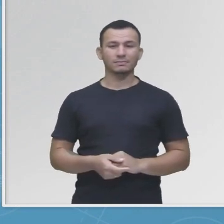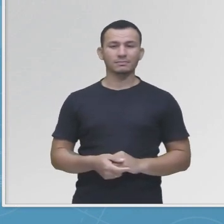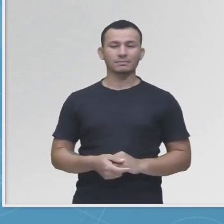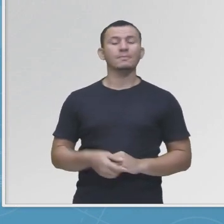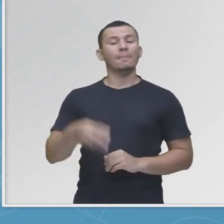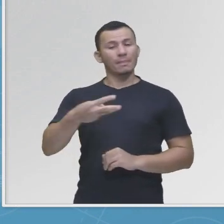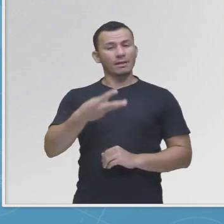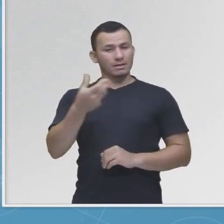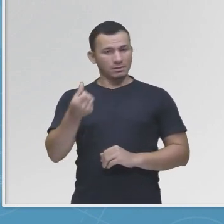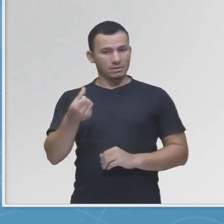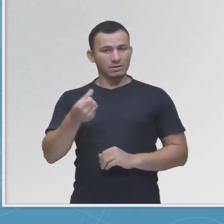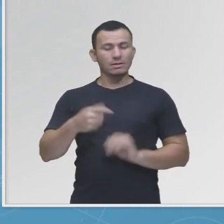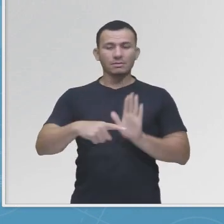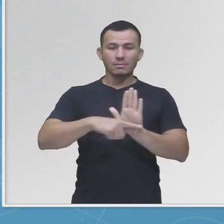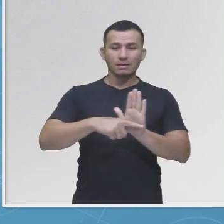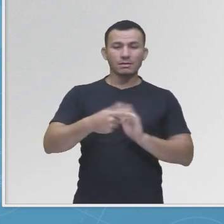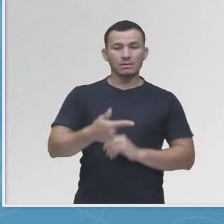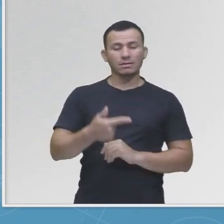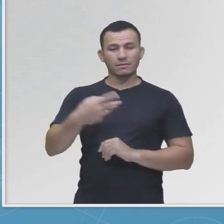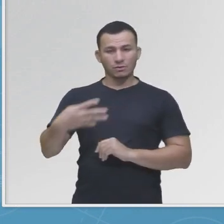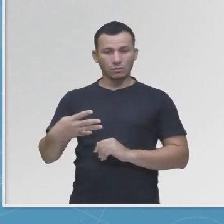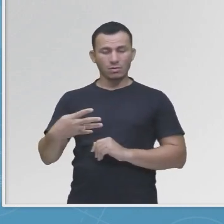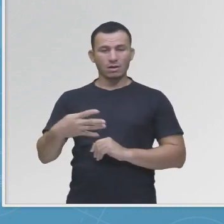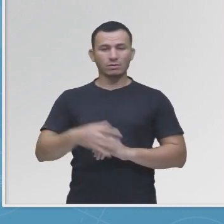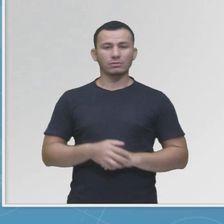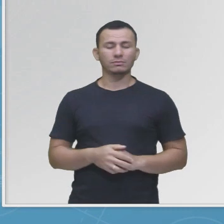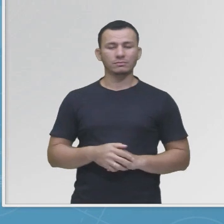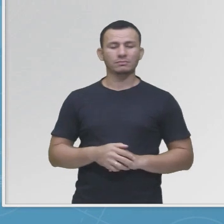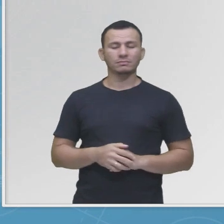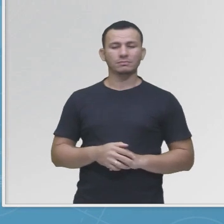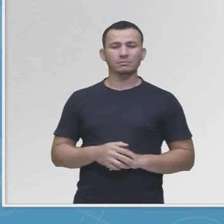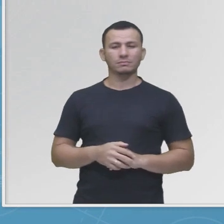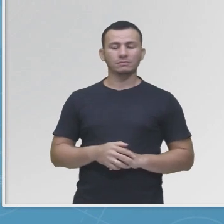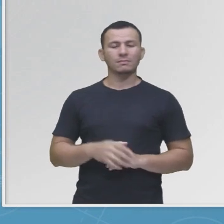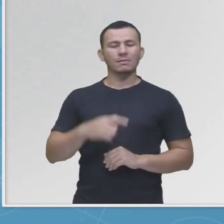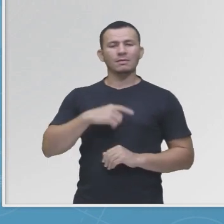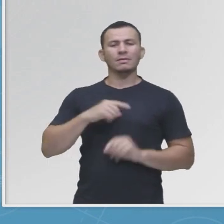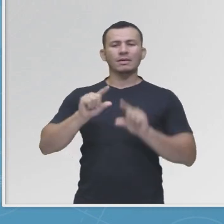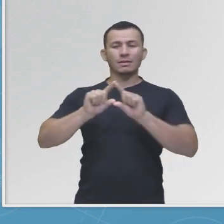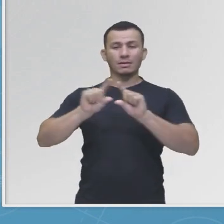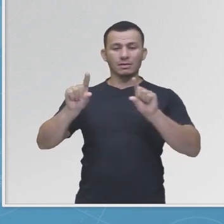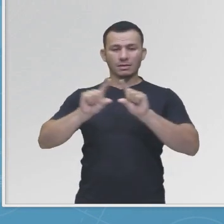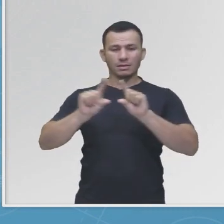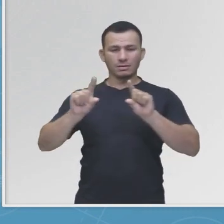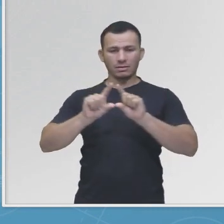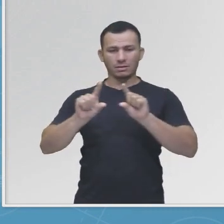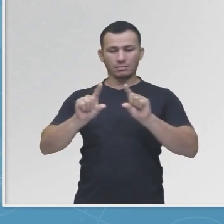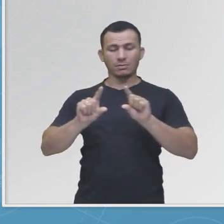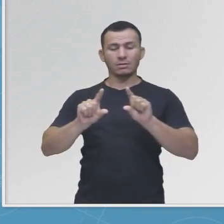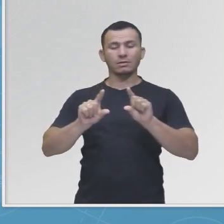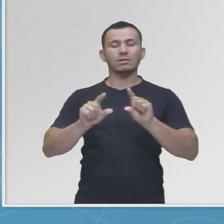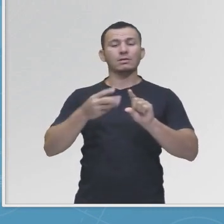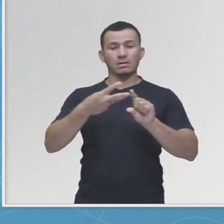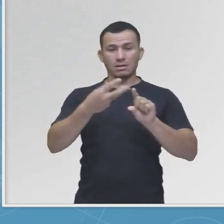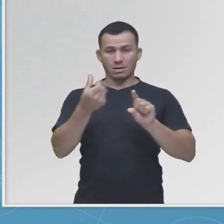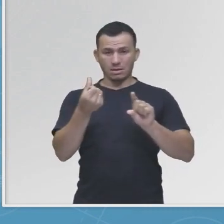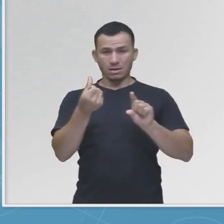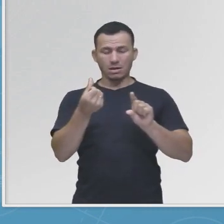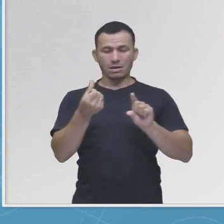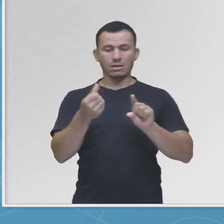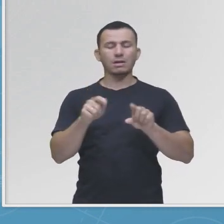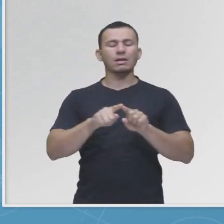Então, nós temos aqui o minuendo, que é a parte que vai ser, né, que nós vamos extrair, a quantidade